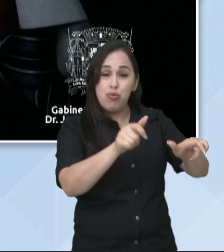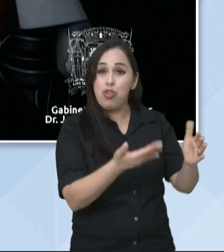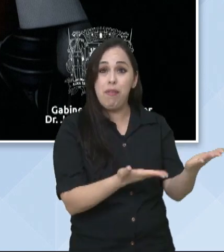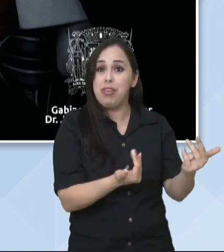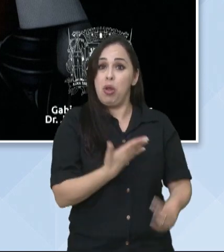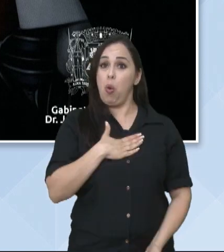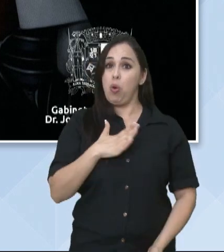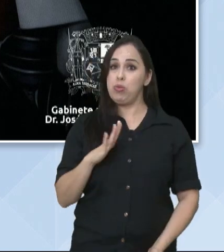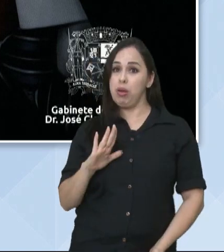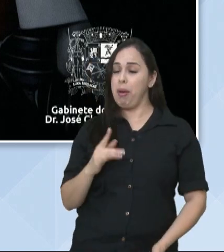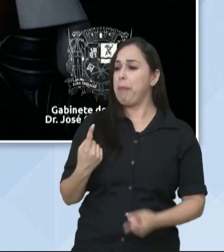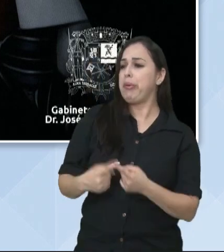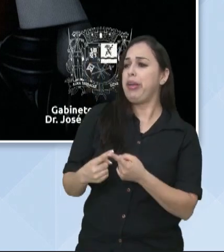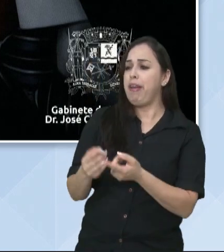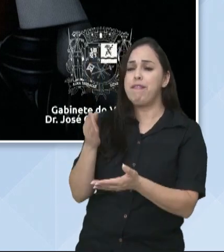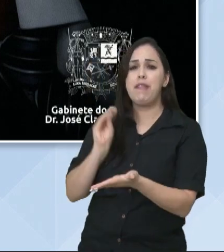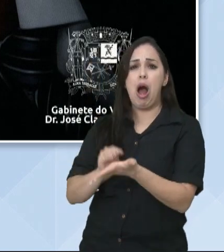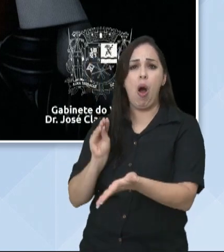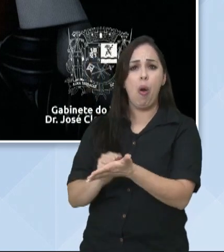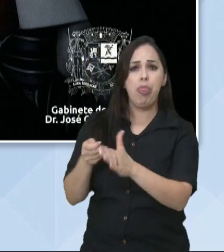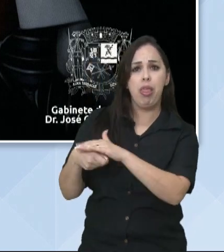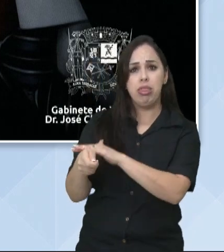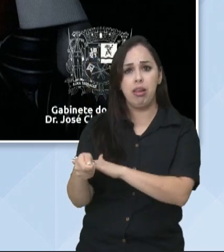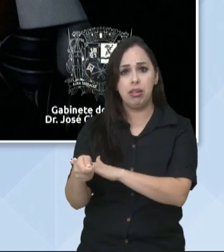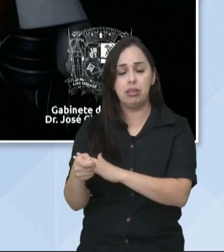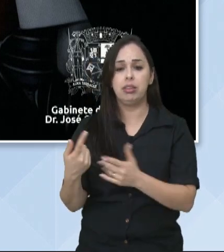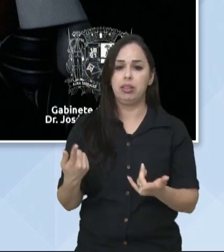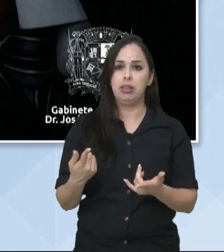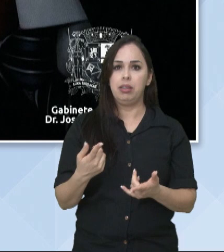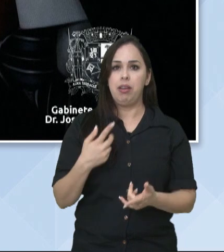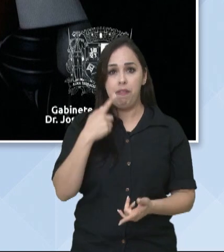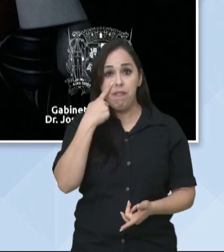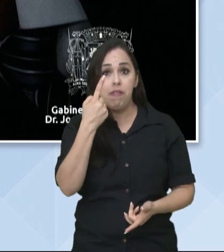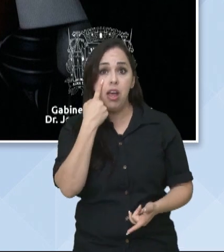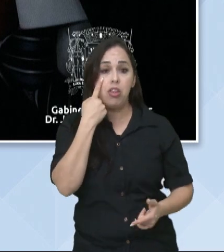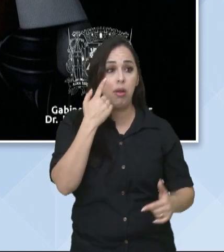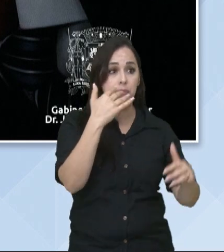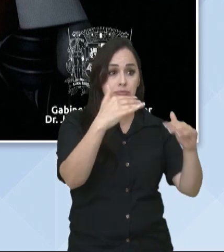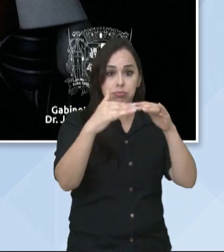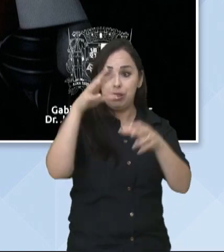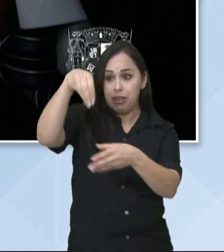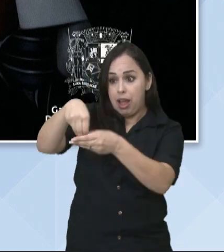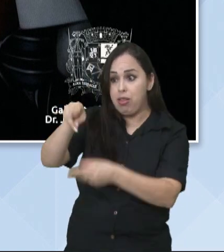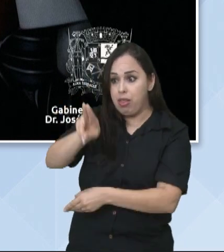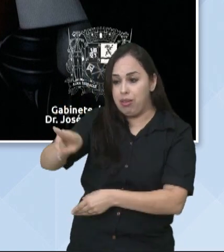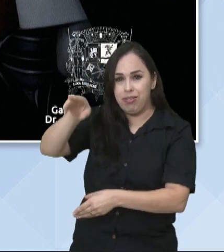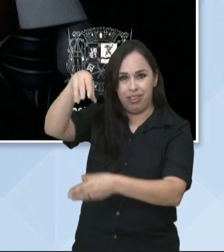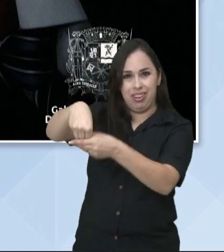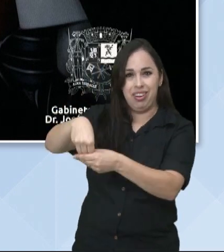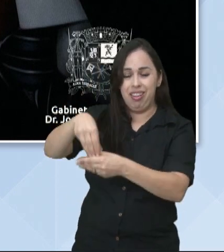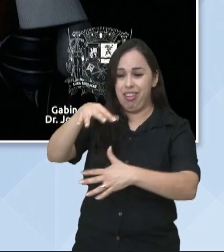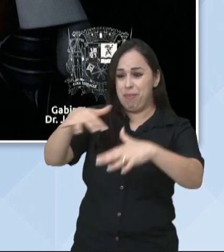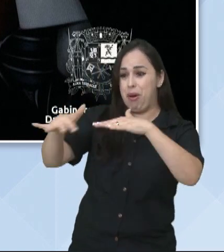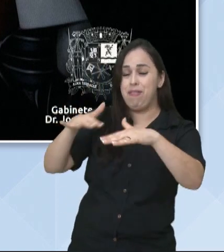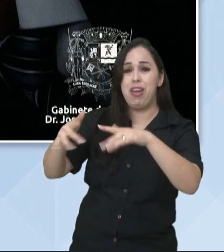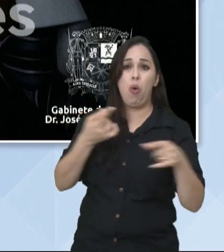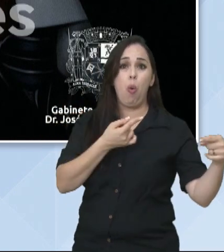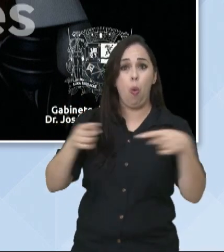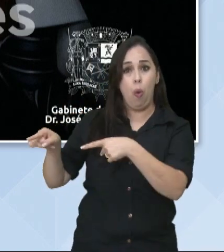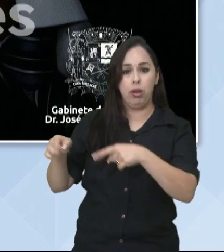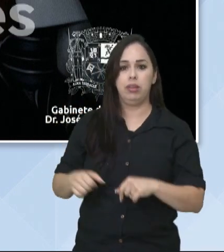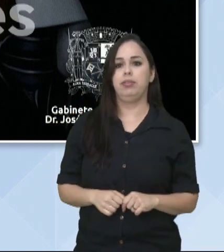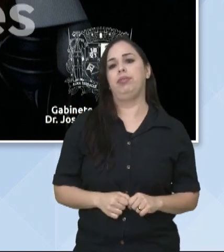juventude brasileira. Basta ver movimentos em várias universidades contra o presidente Bolsonaro.